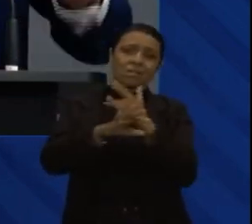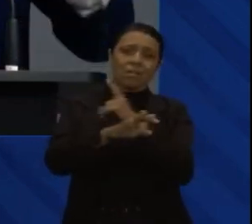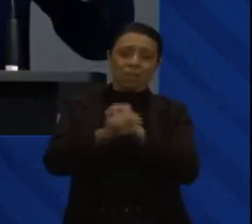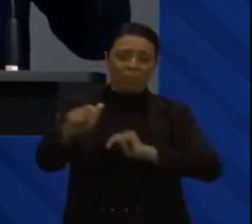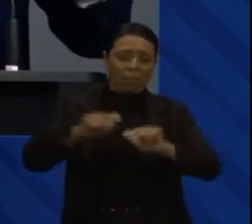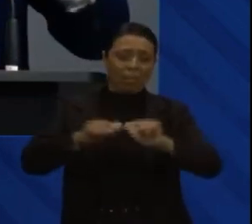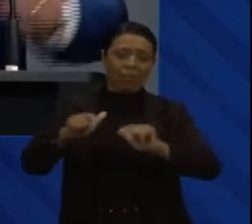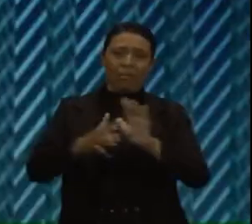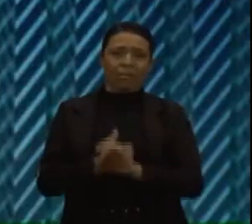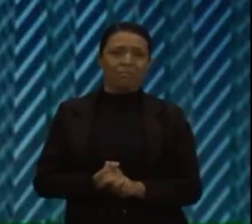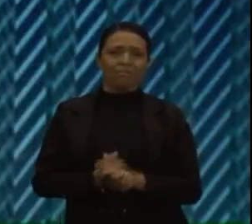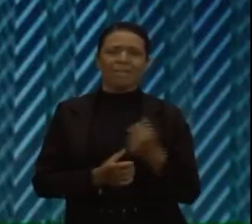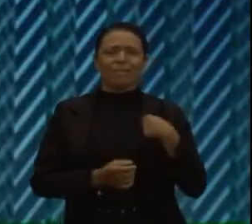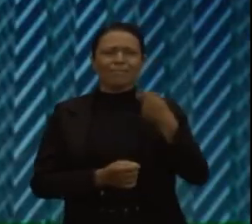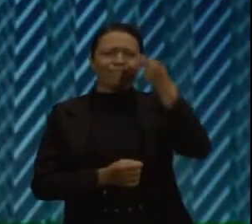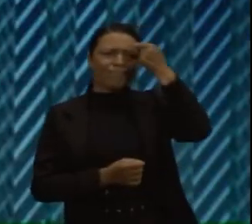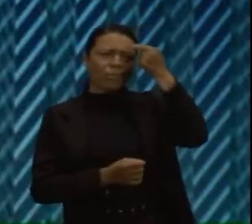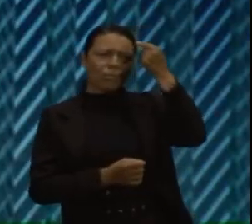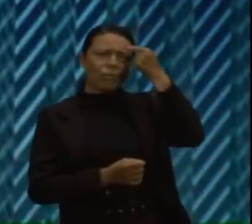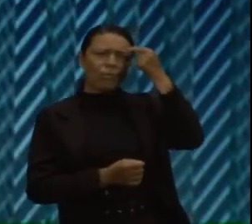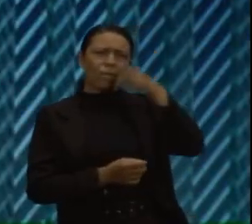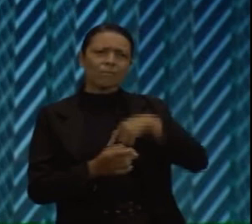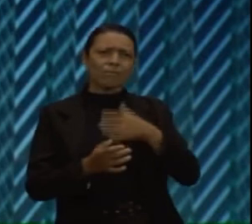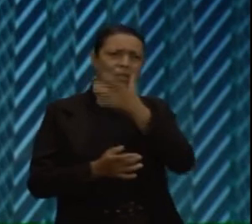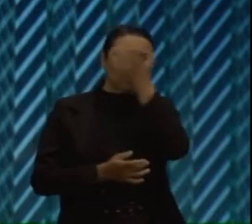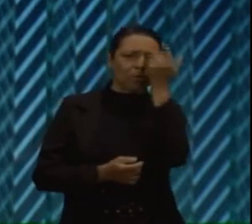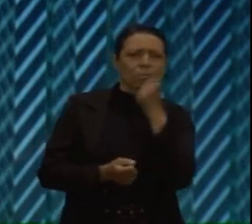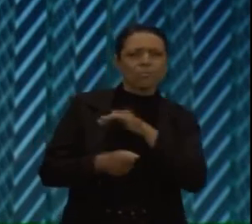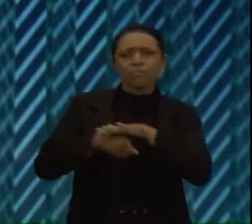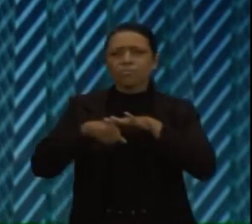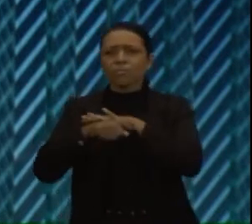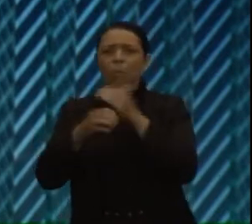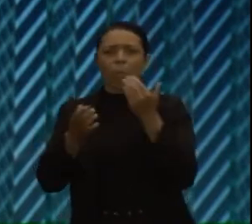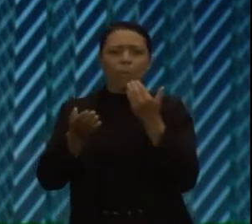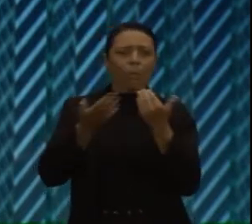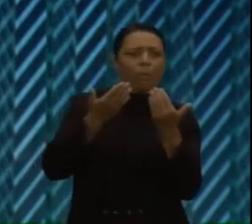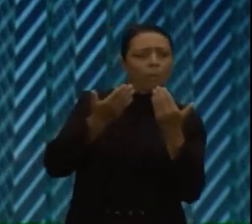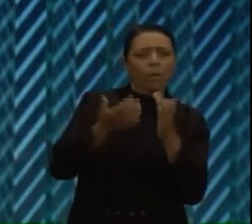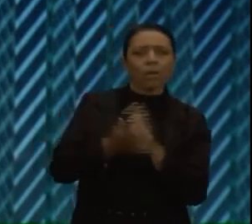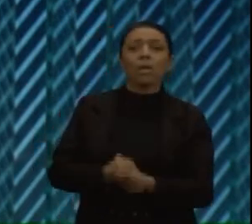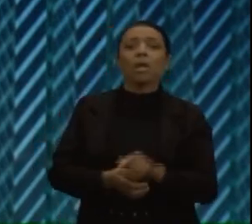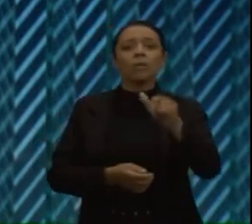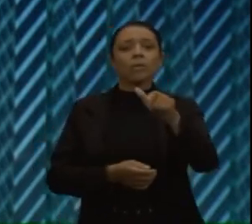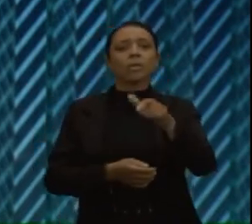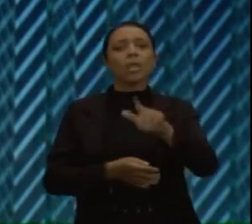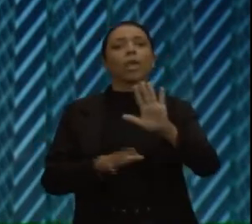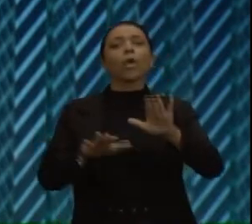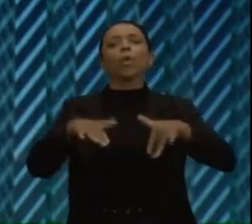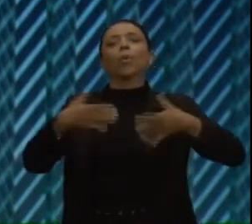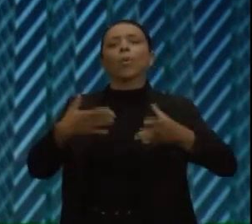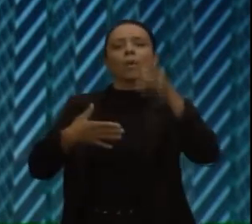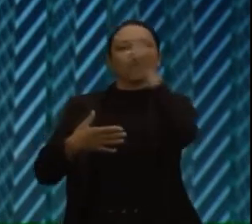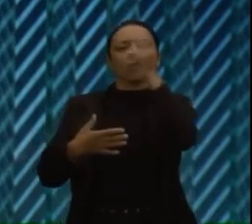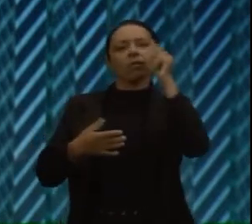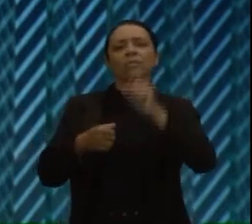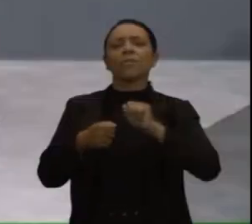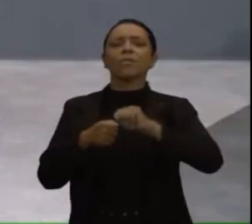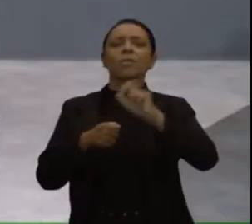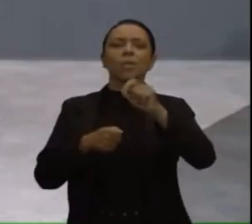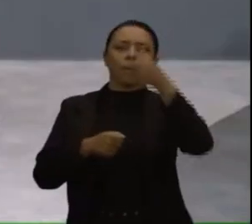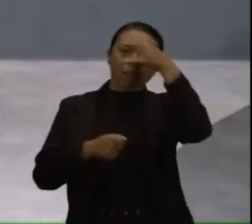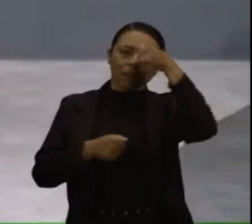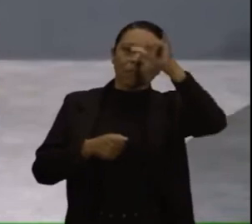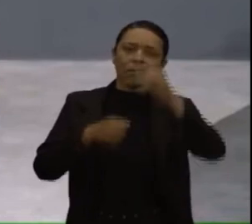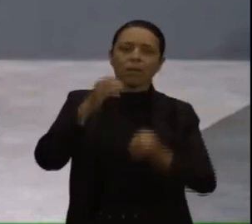estudo e escuta das entidades eu quero saber o que você enquanto Prefeito poderia fazer para evitar com que isso continue acontecendo